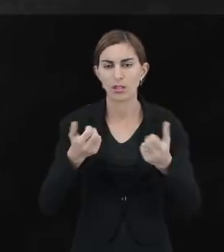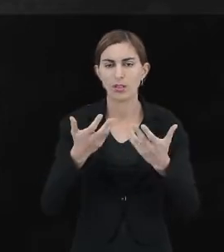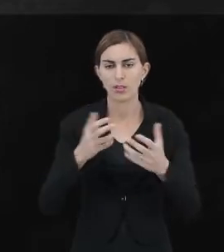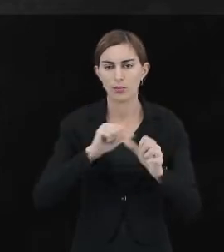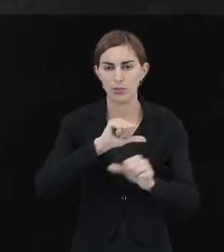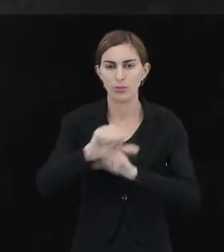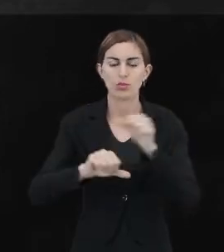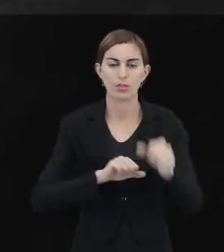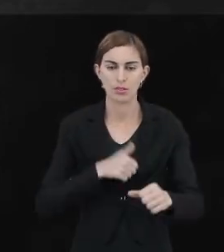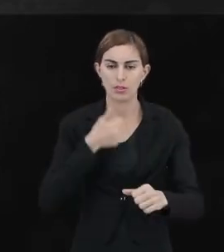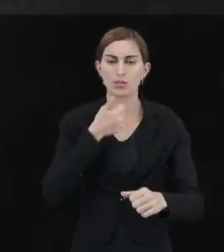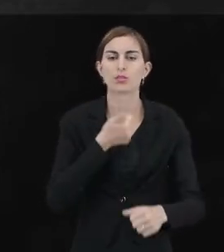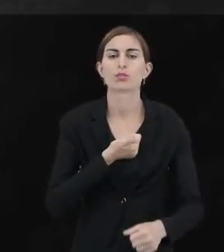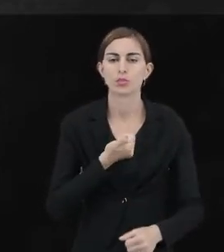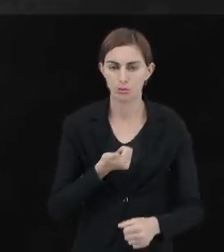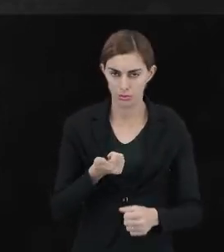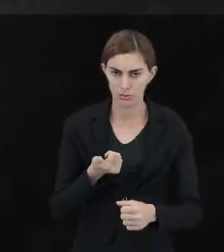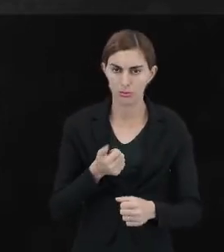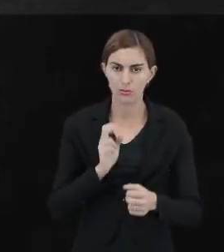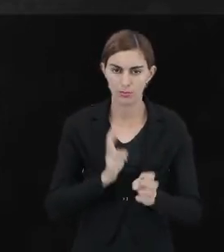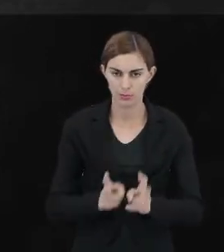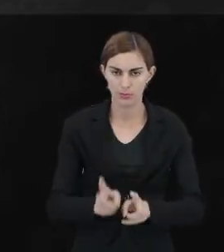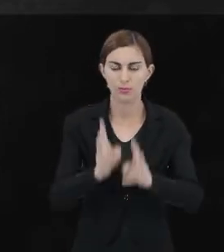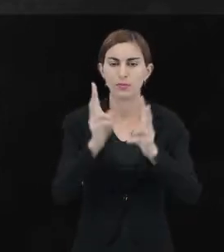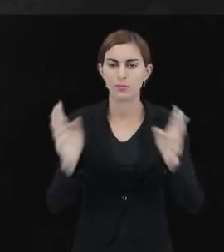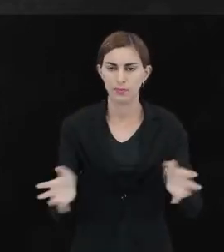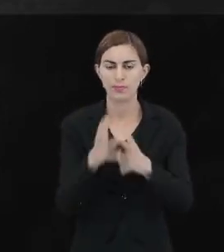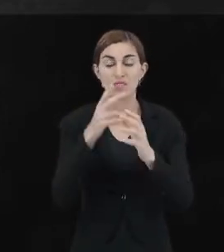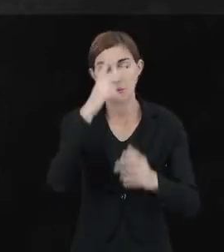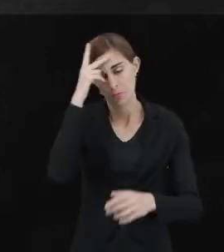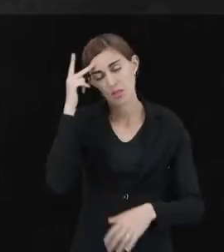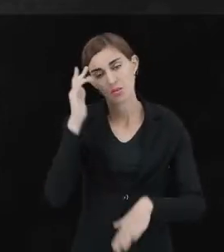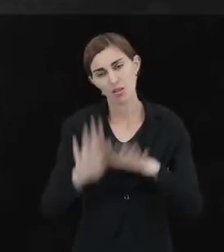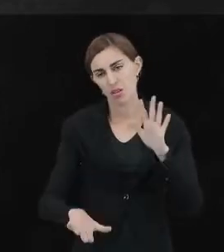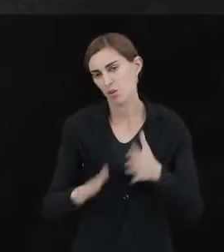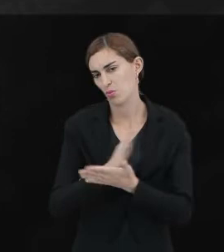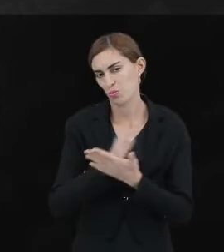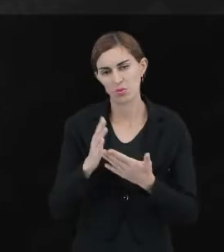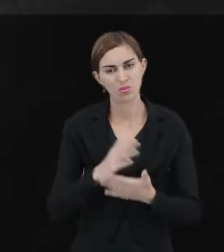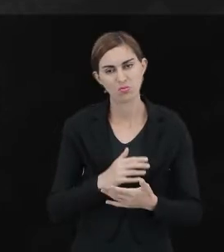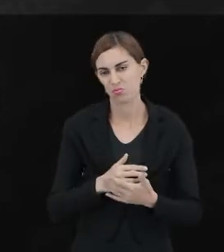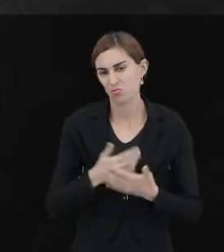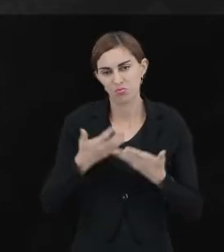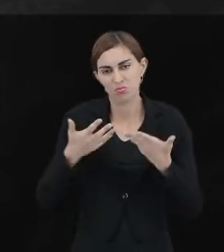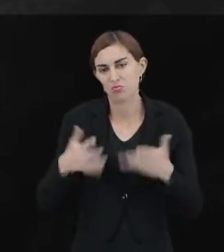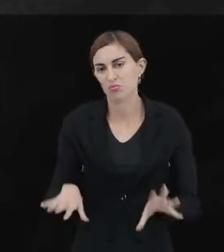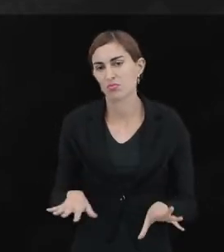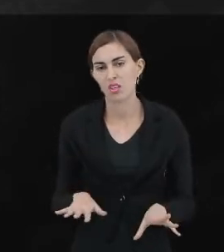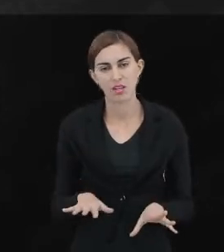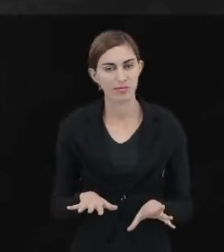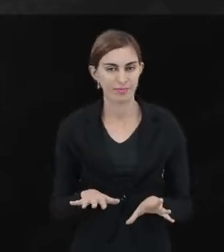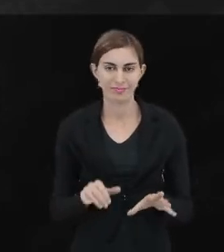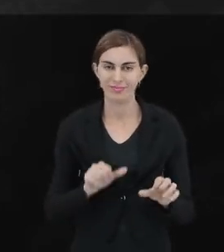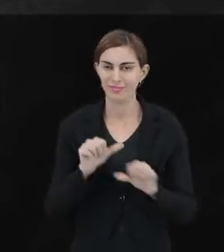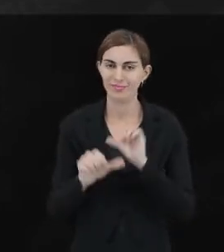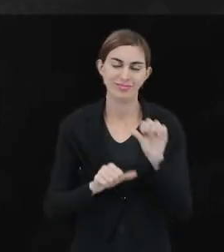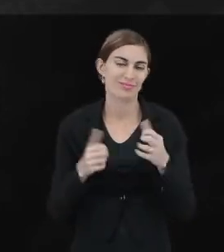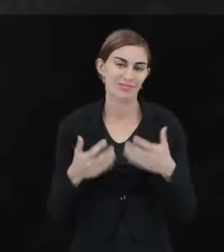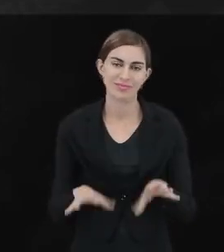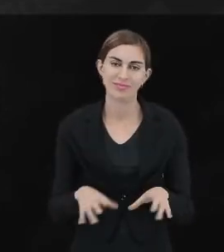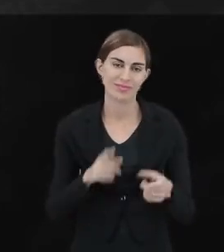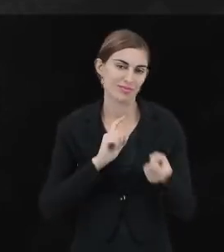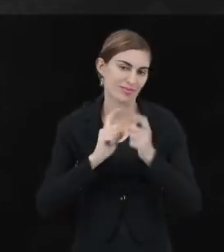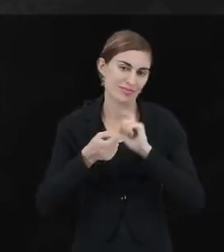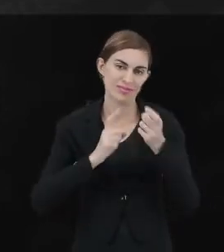requer mudanças atitudinais que nem sempre as pessoas estão dispostas a realizar, por diversos motivos.